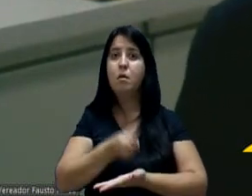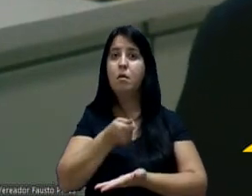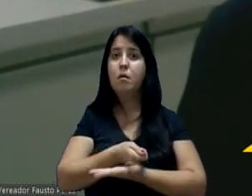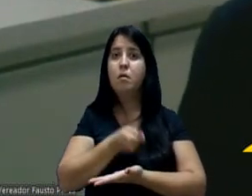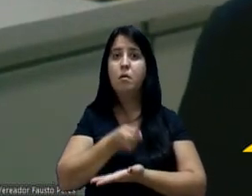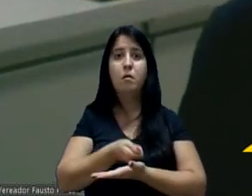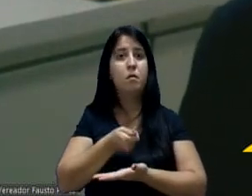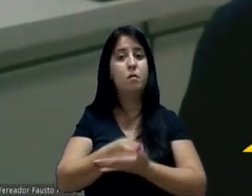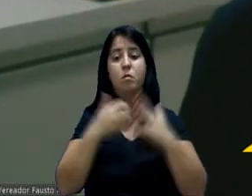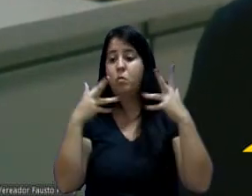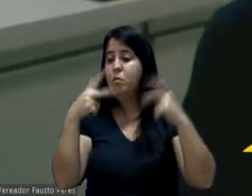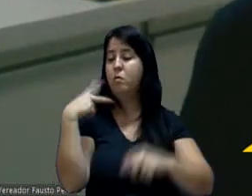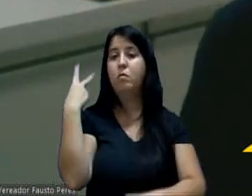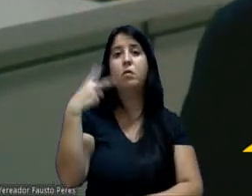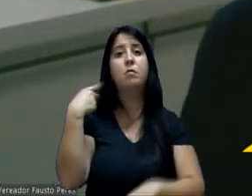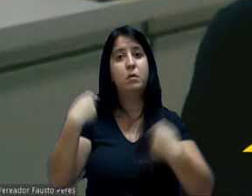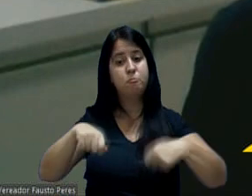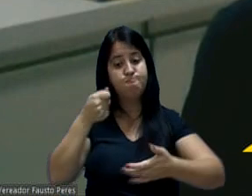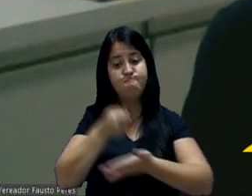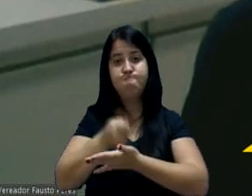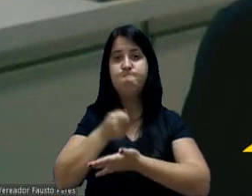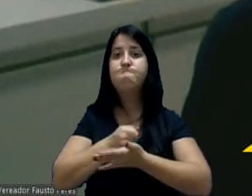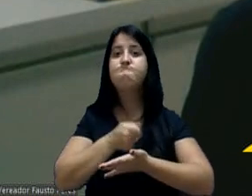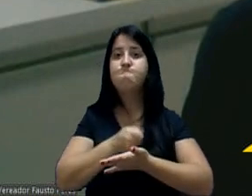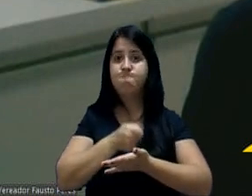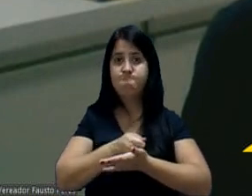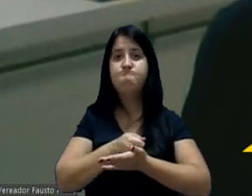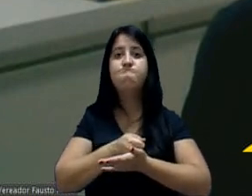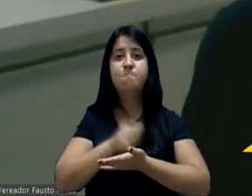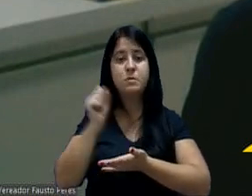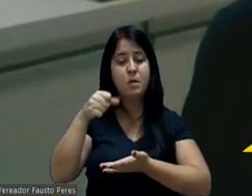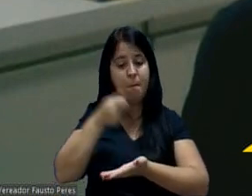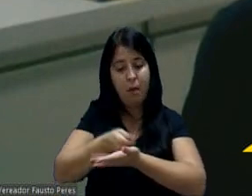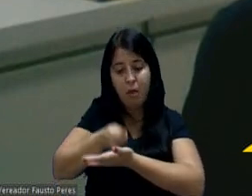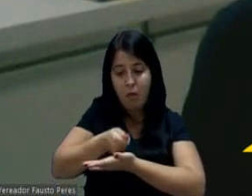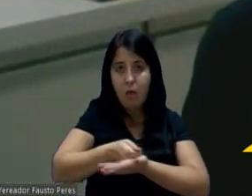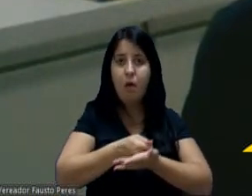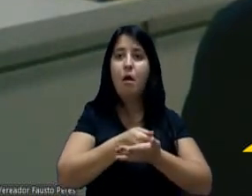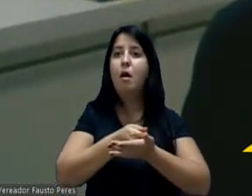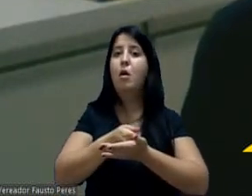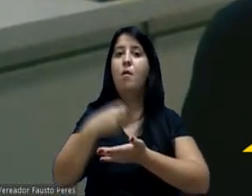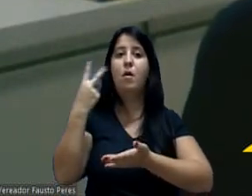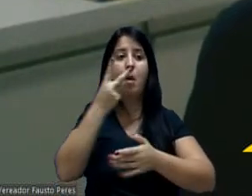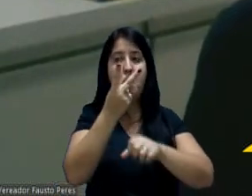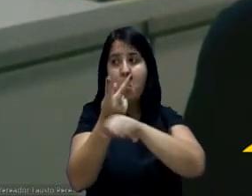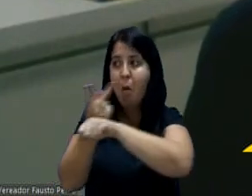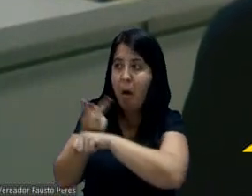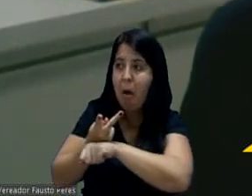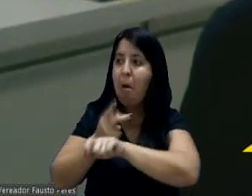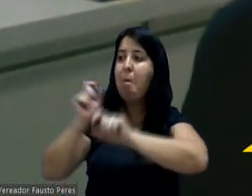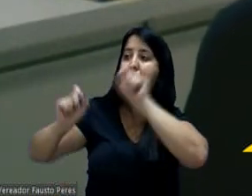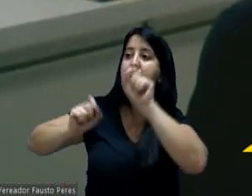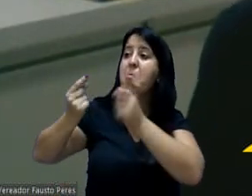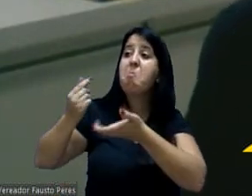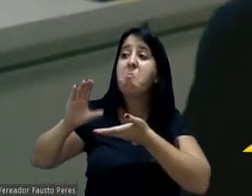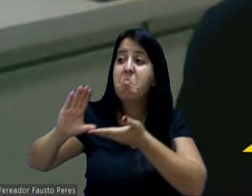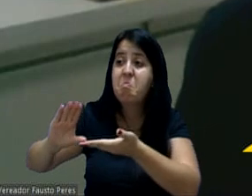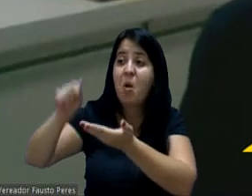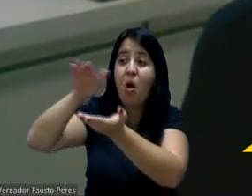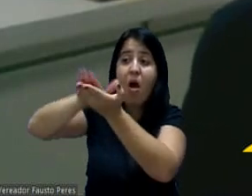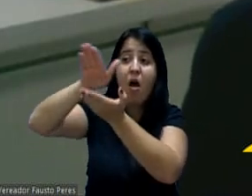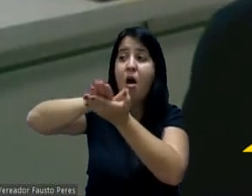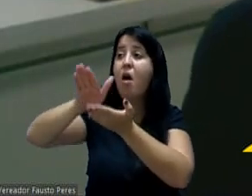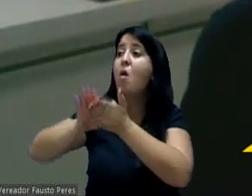todos os vereadores fiscalizar, obrigação de todos os vereadores buscar as informações precisas para saber onde está sendo investido